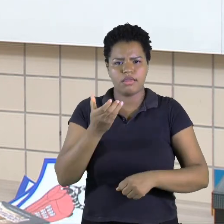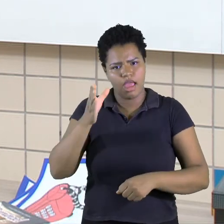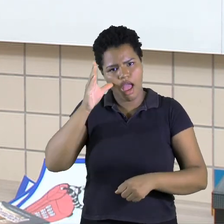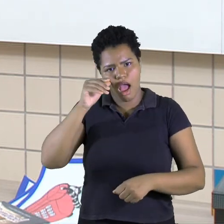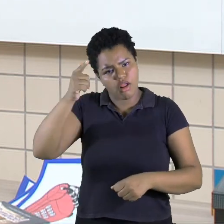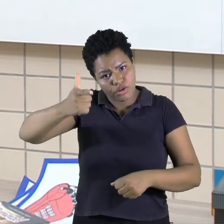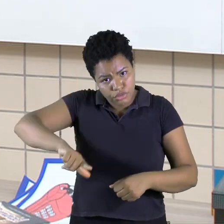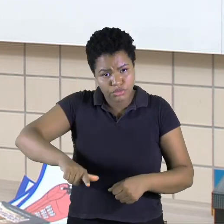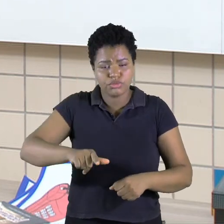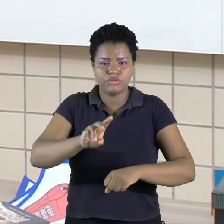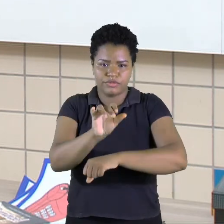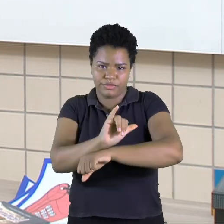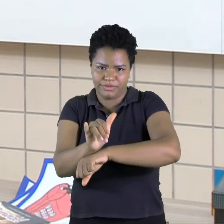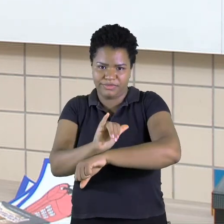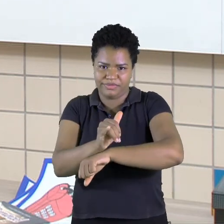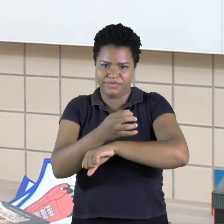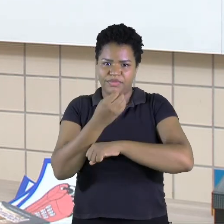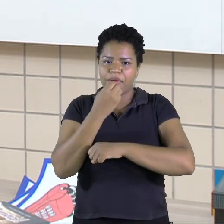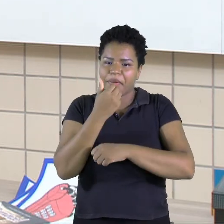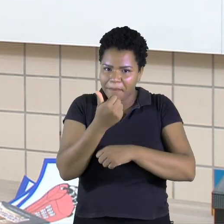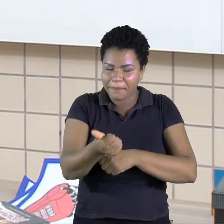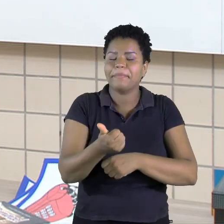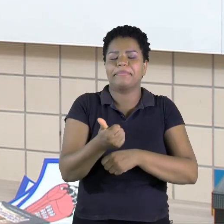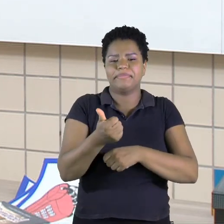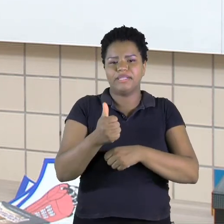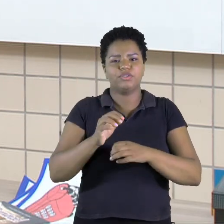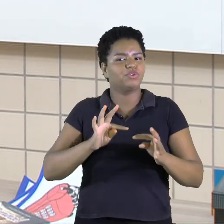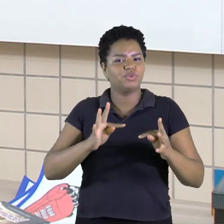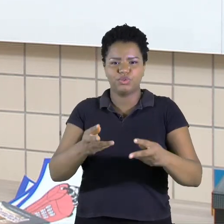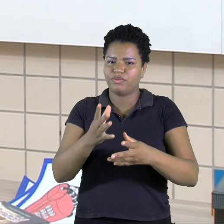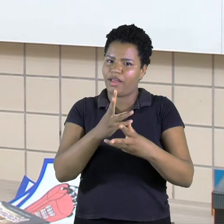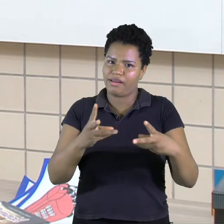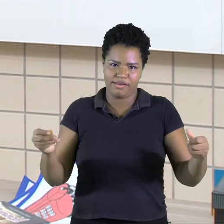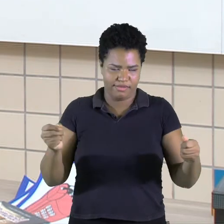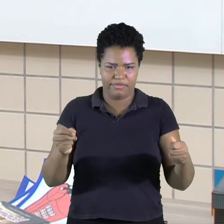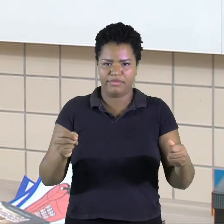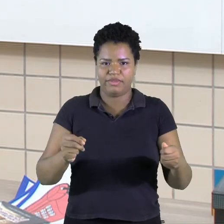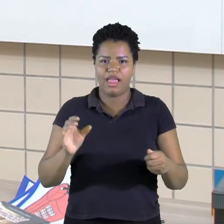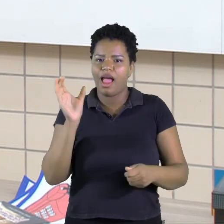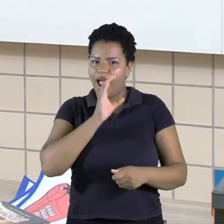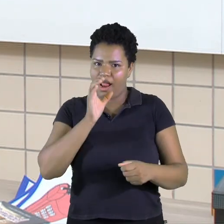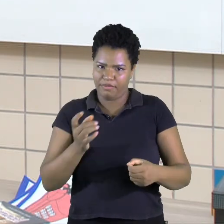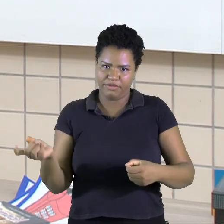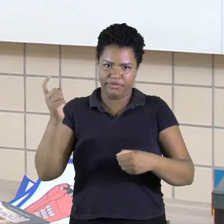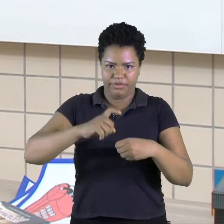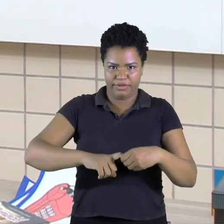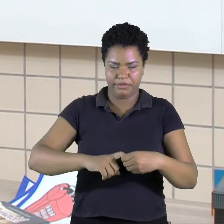YouTube. Fique bem, tudo isso vai passar e logo, logo nós estaremos de volta.